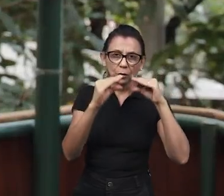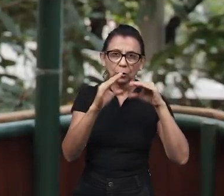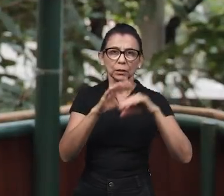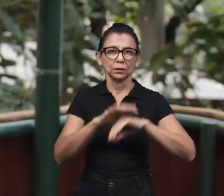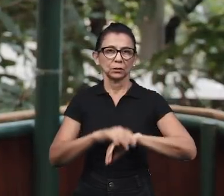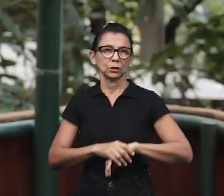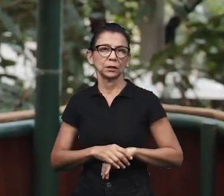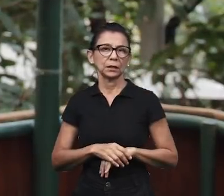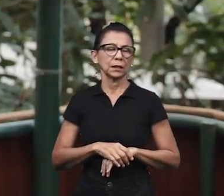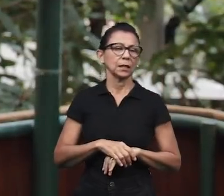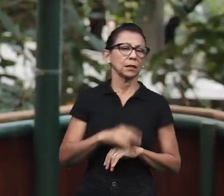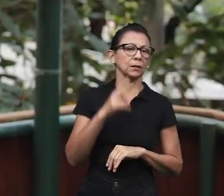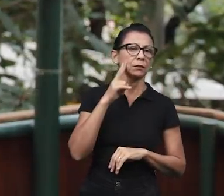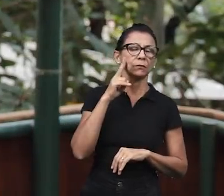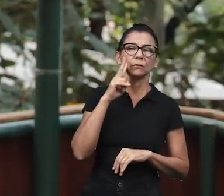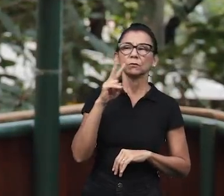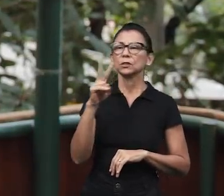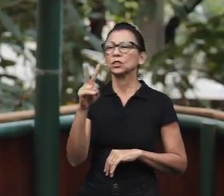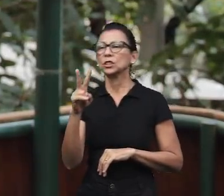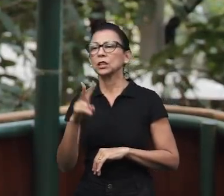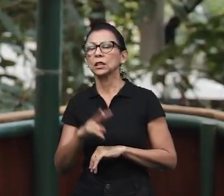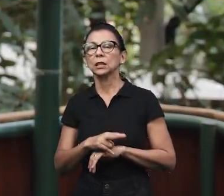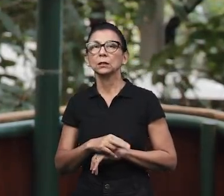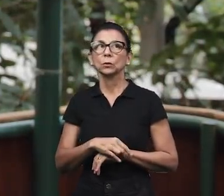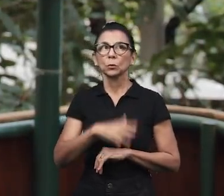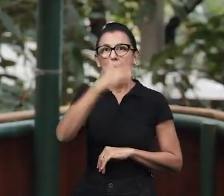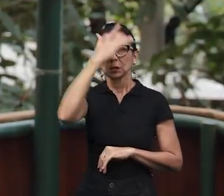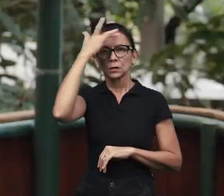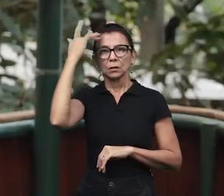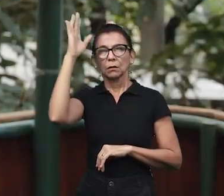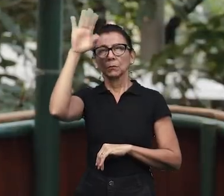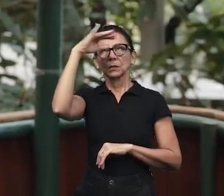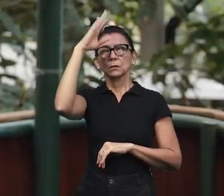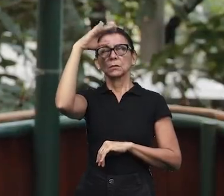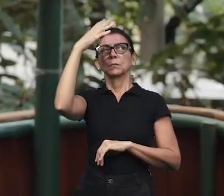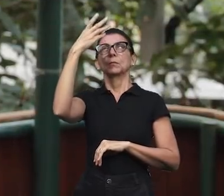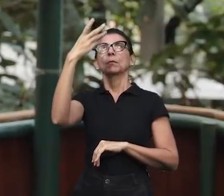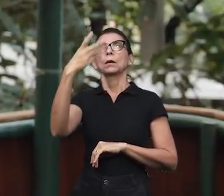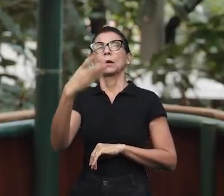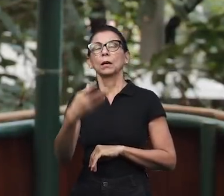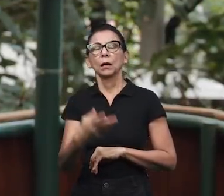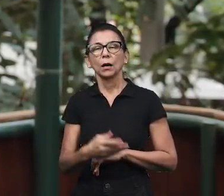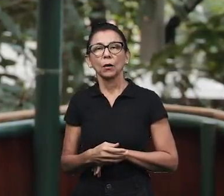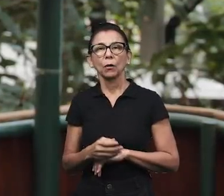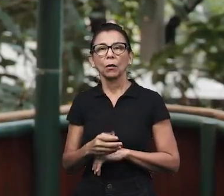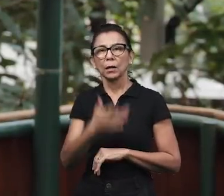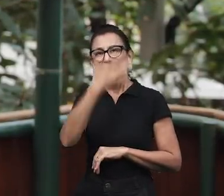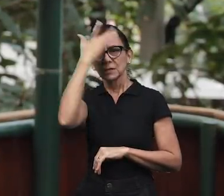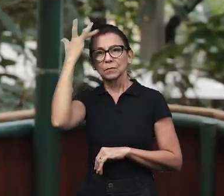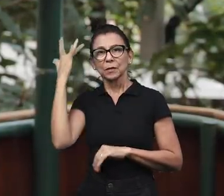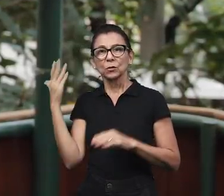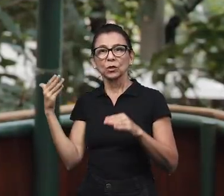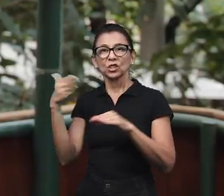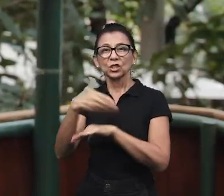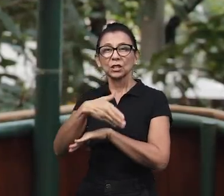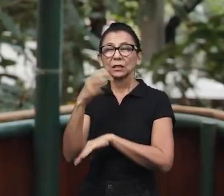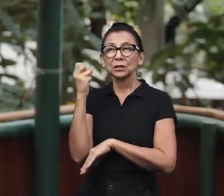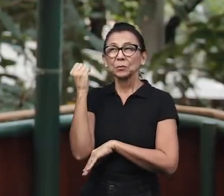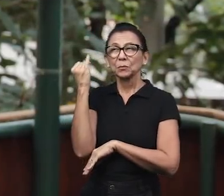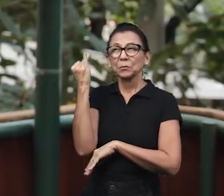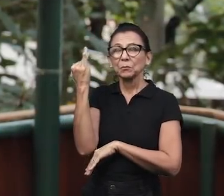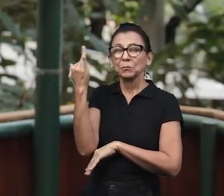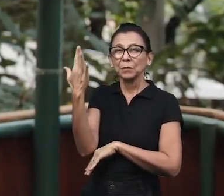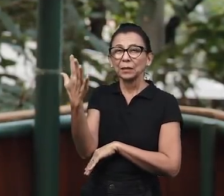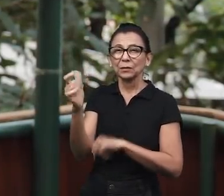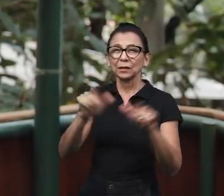mal, muita agitação de seminaristas chegando de madrugada, né? Foi assim uma ronda muito agitada. E